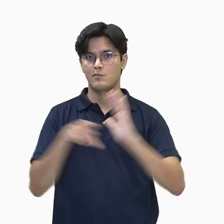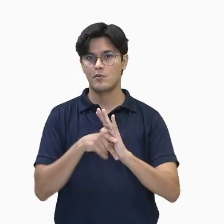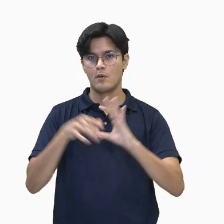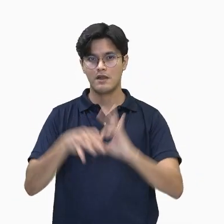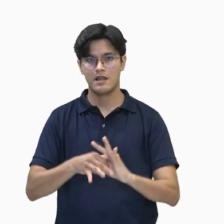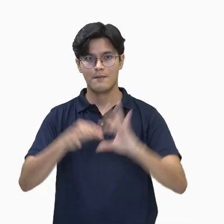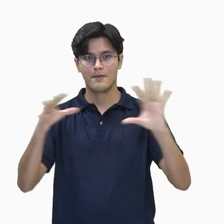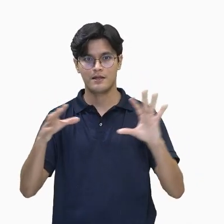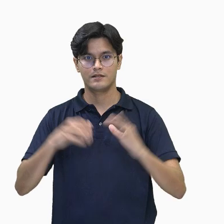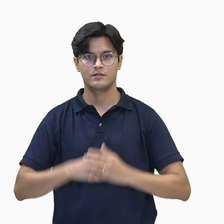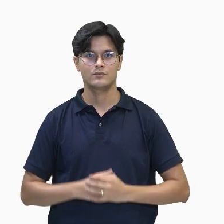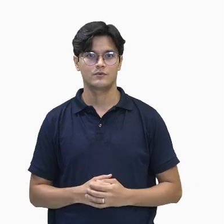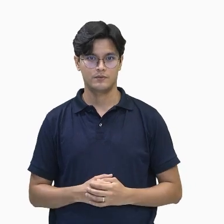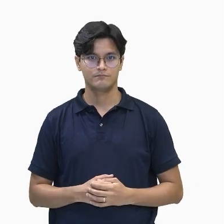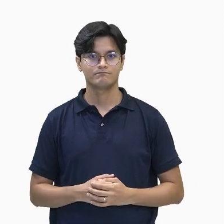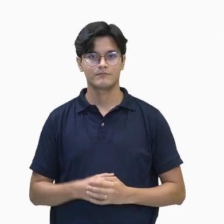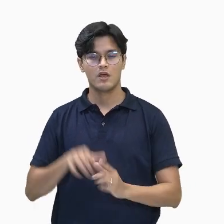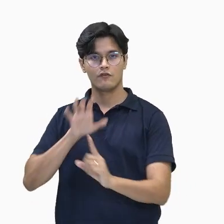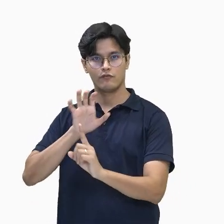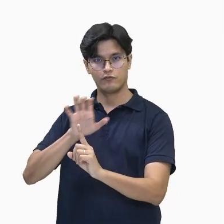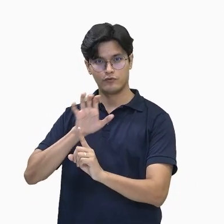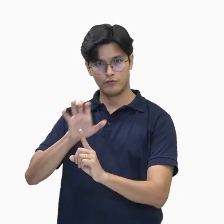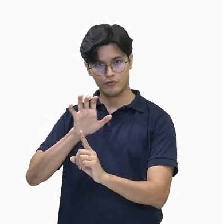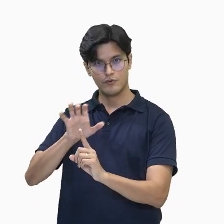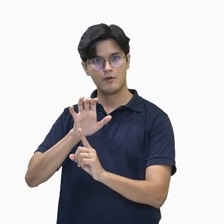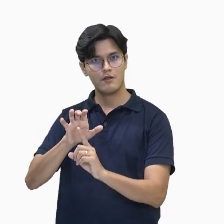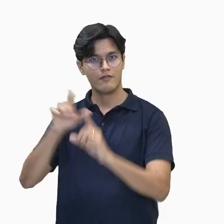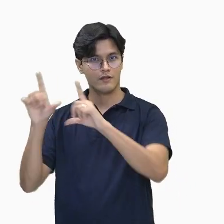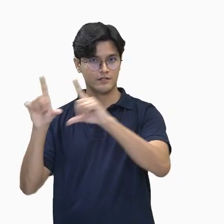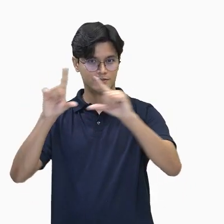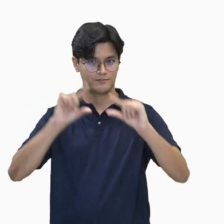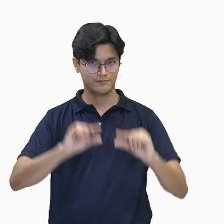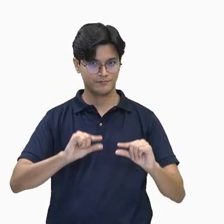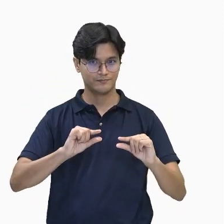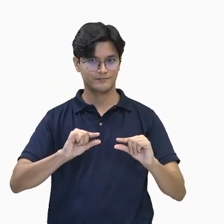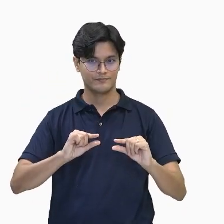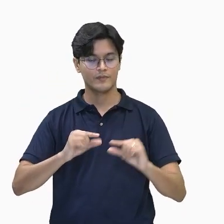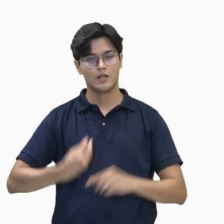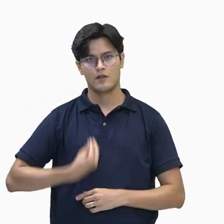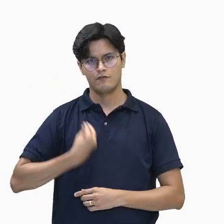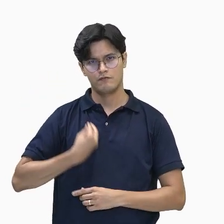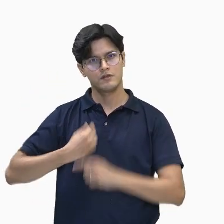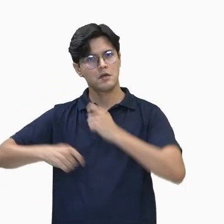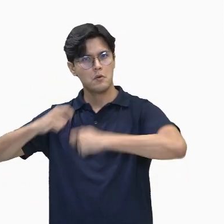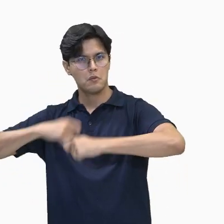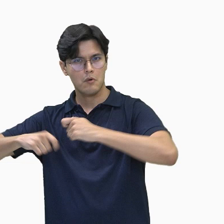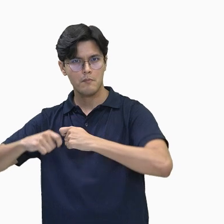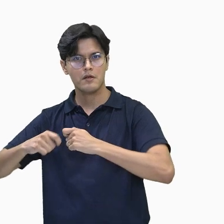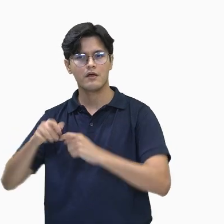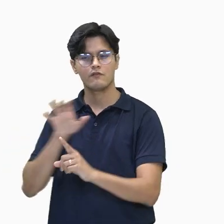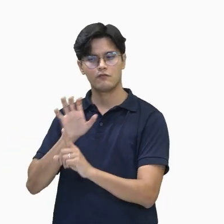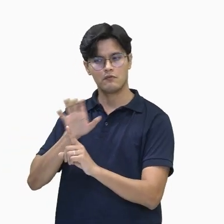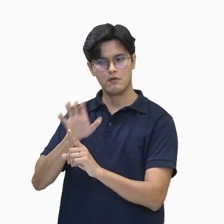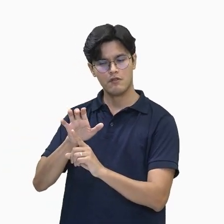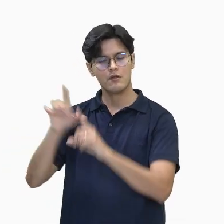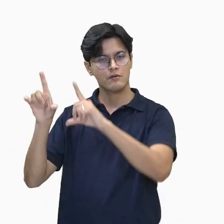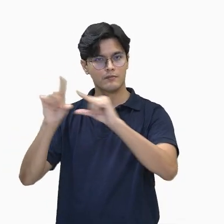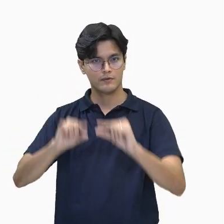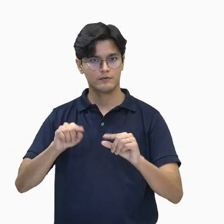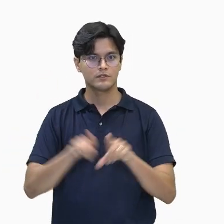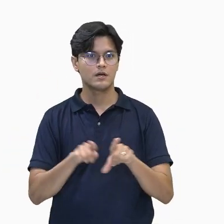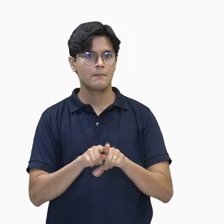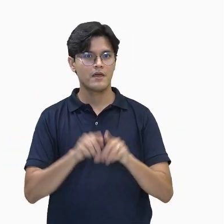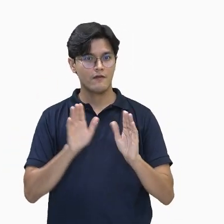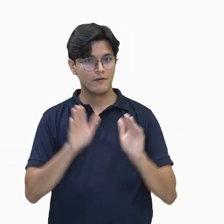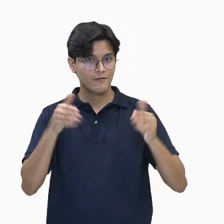Minimização da intervenção do Estado, pouca intervenção do Estado na vida econômica, etc. ênfase